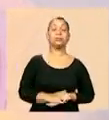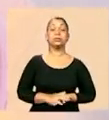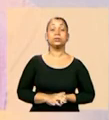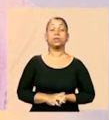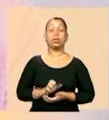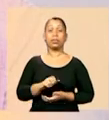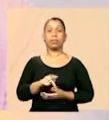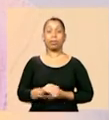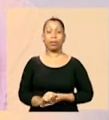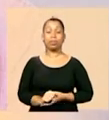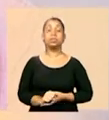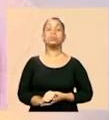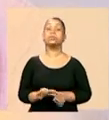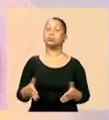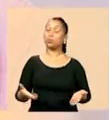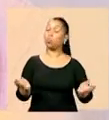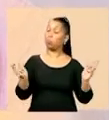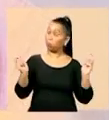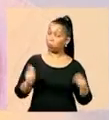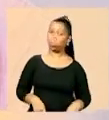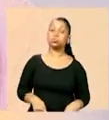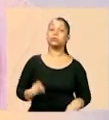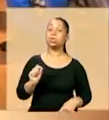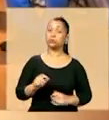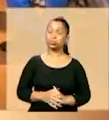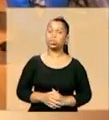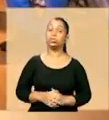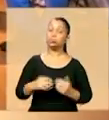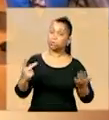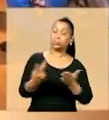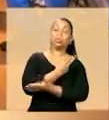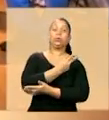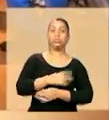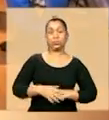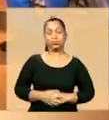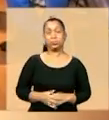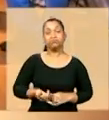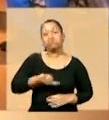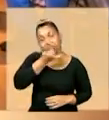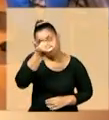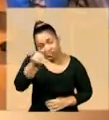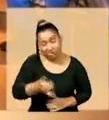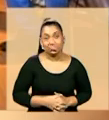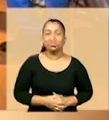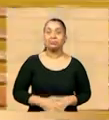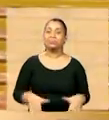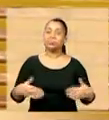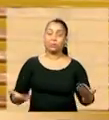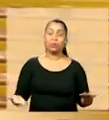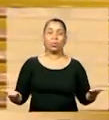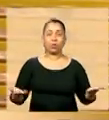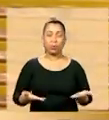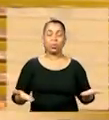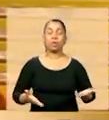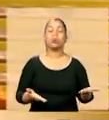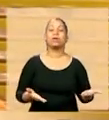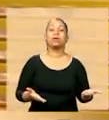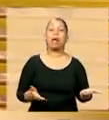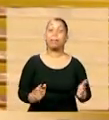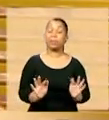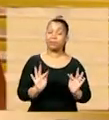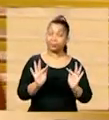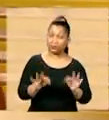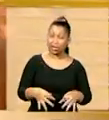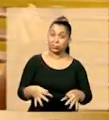possibilidade dos acidentes. Doutor, a gente também agora já finalizando o programa, nos recados finais,